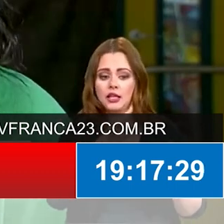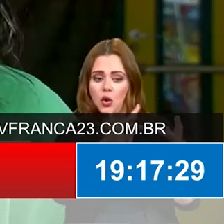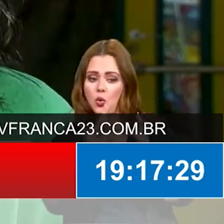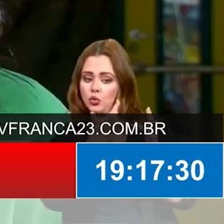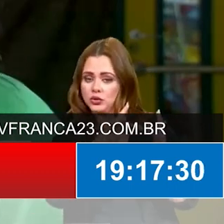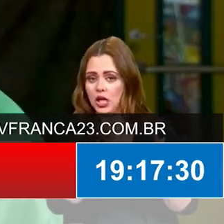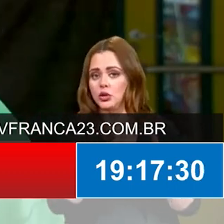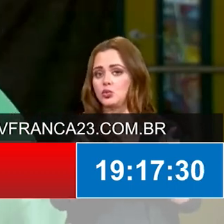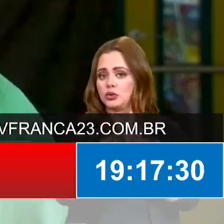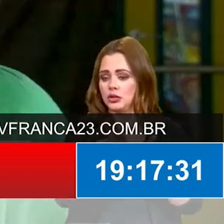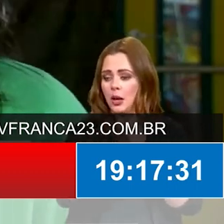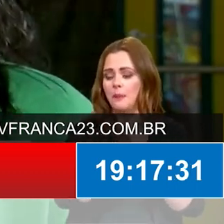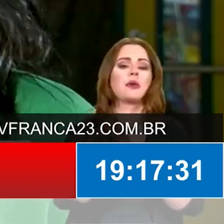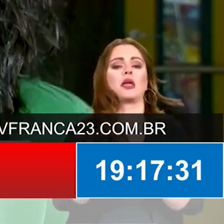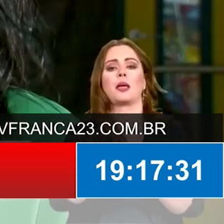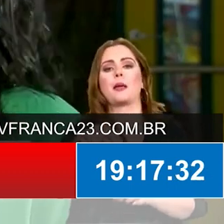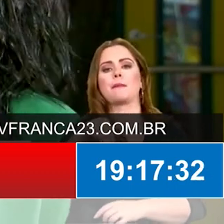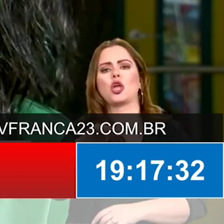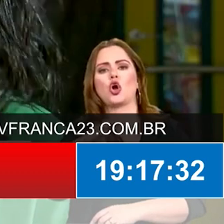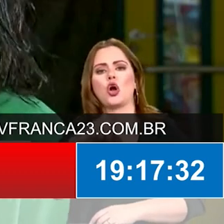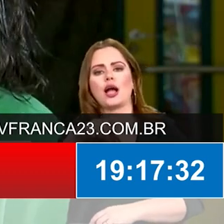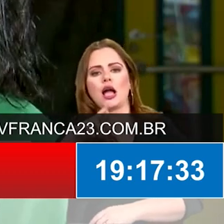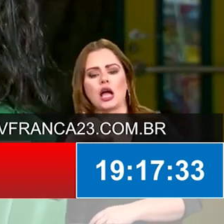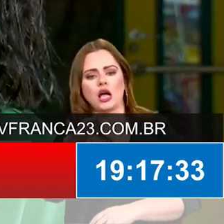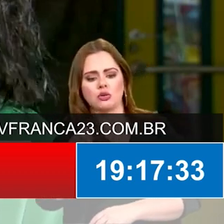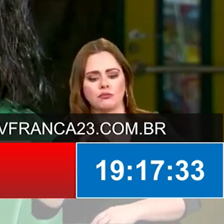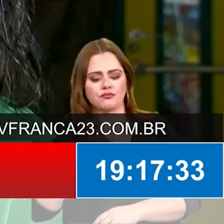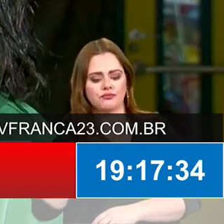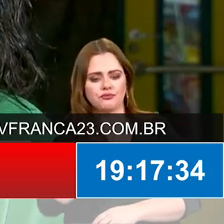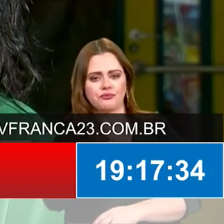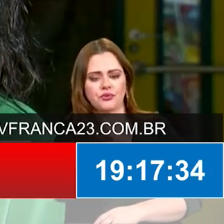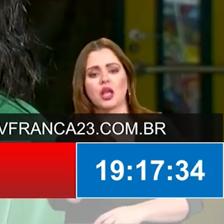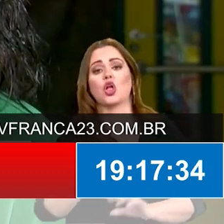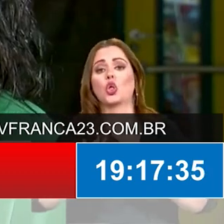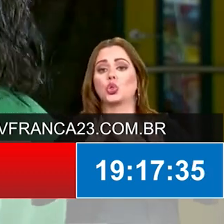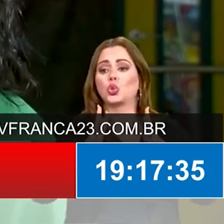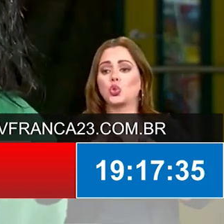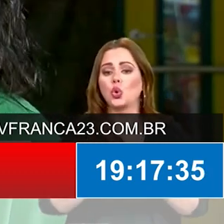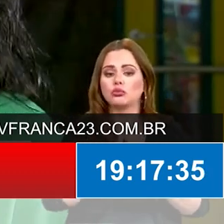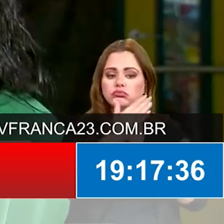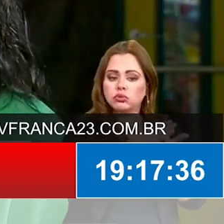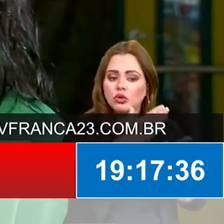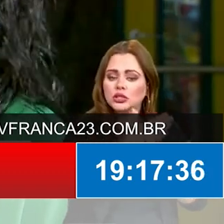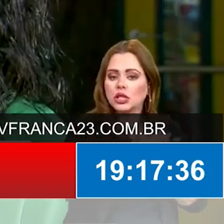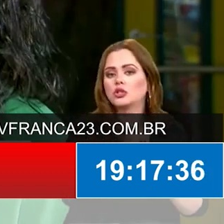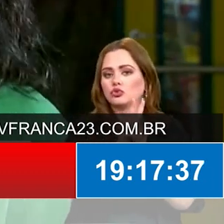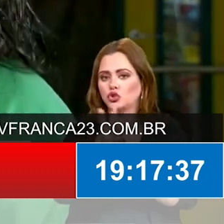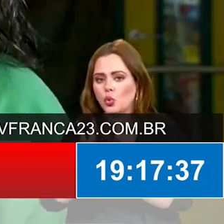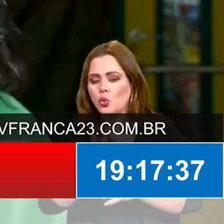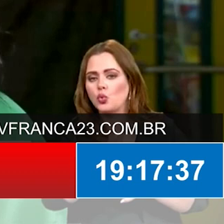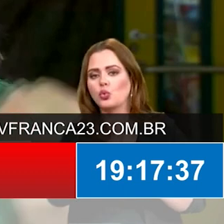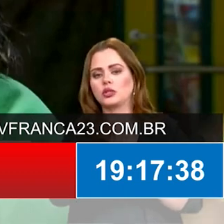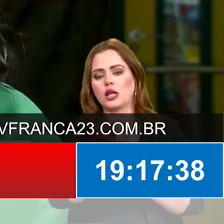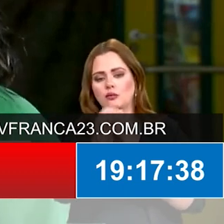contato inclusive com o miocário, né? Porque tem todo esse processo que requer esse cuidado